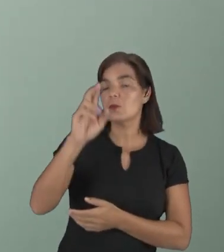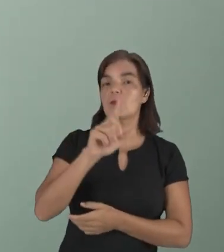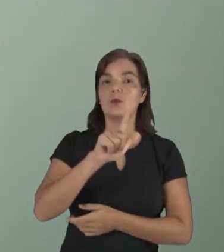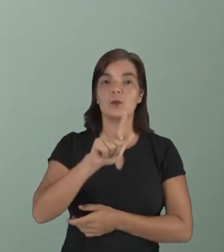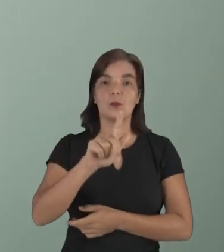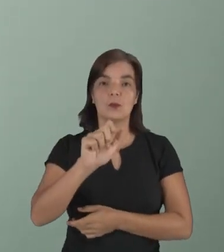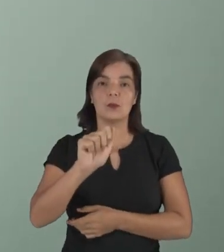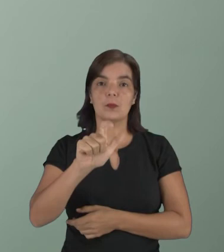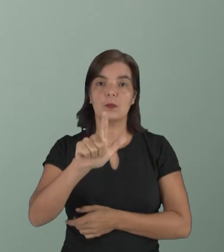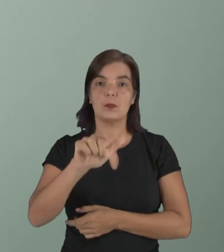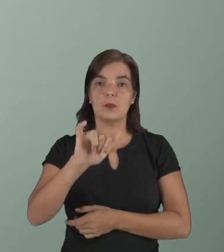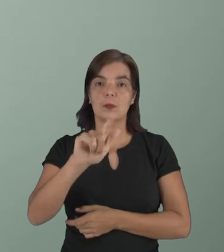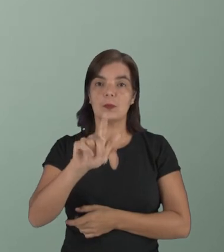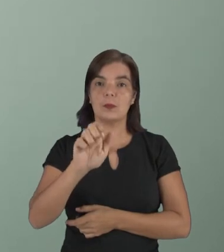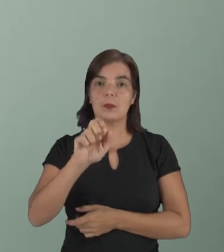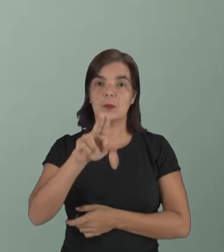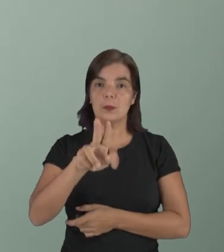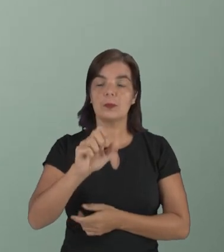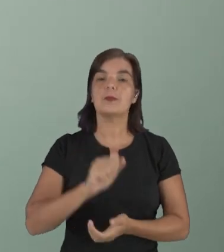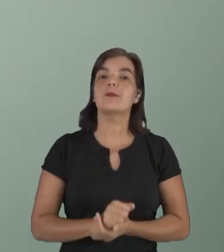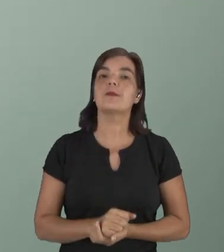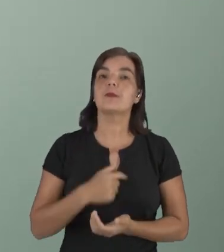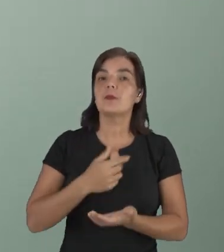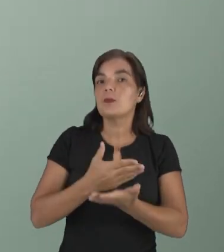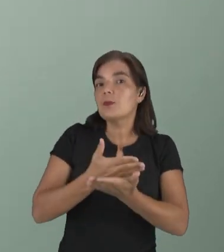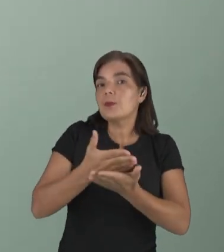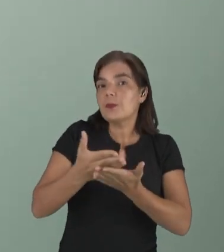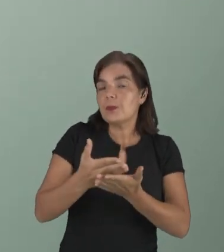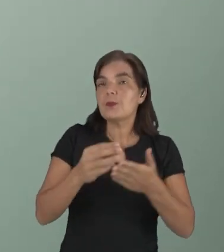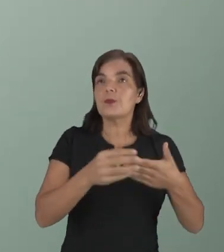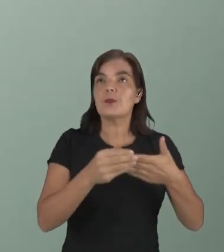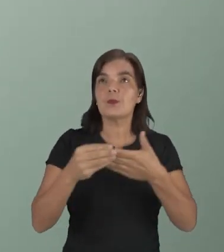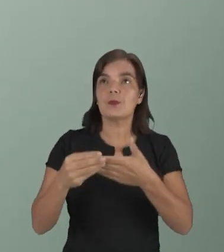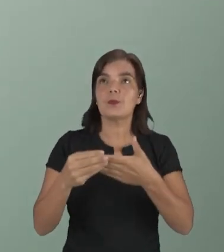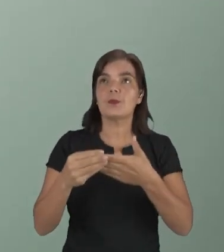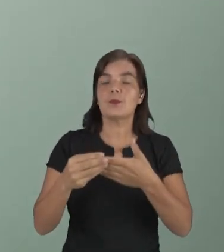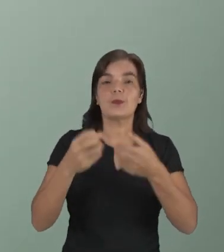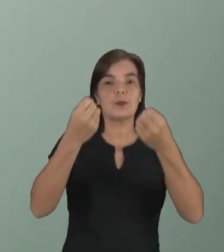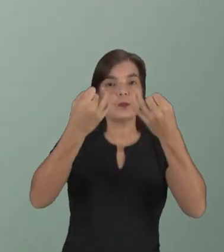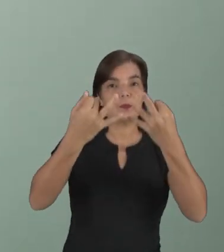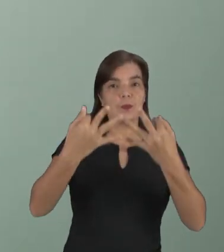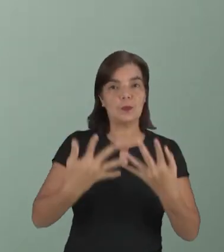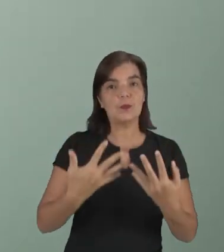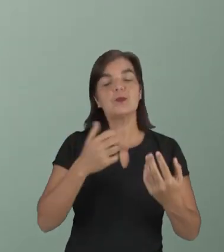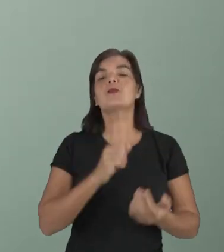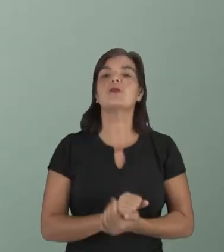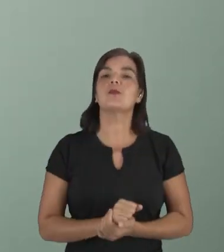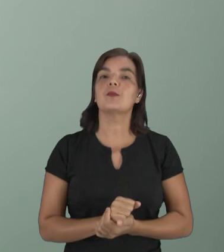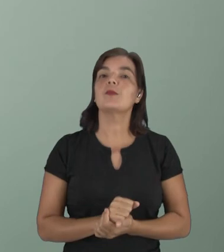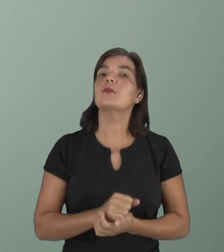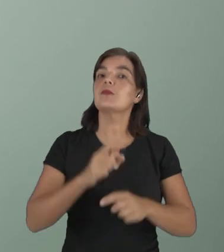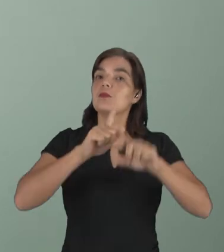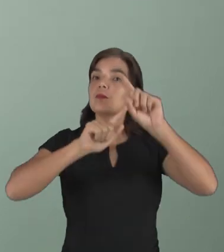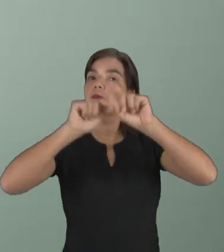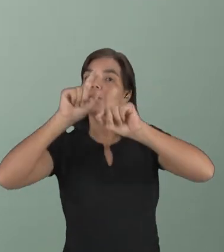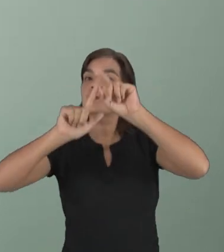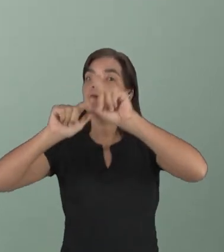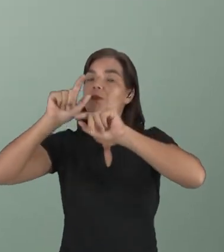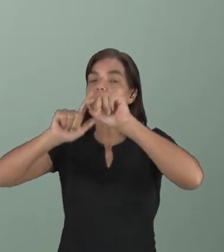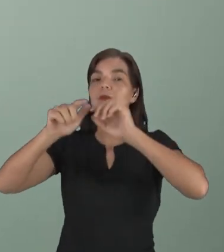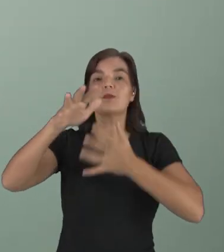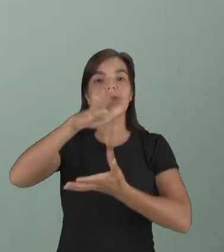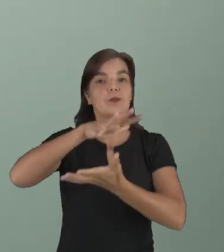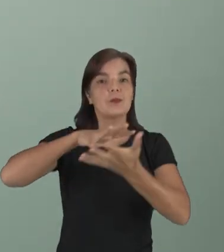nome aí o Galileu Galilei. Ela começa trazendo uma explicação de astronomia acerca